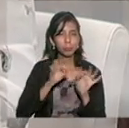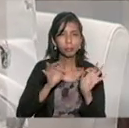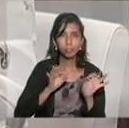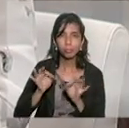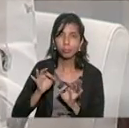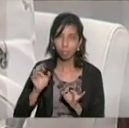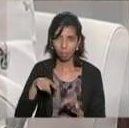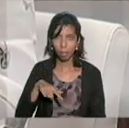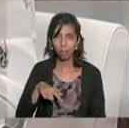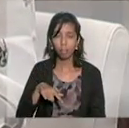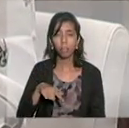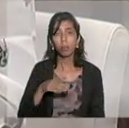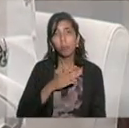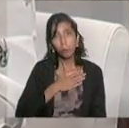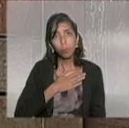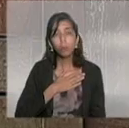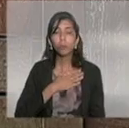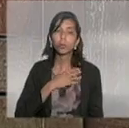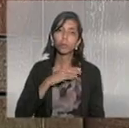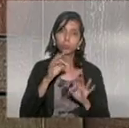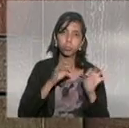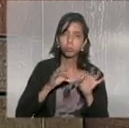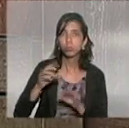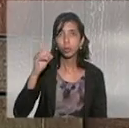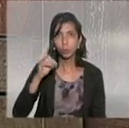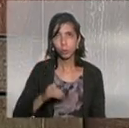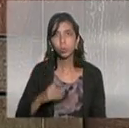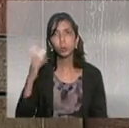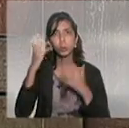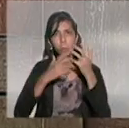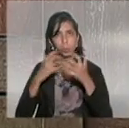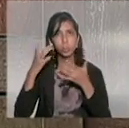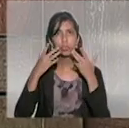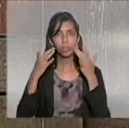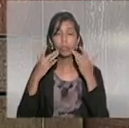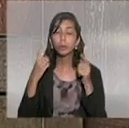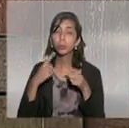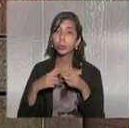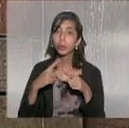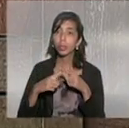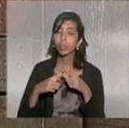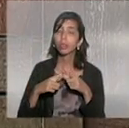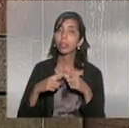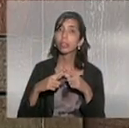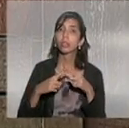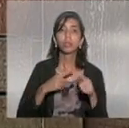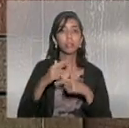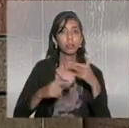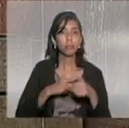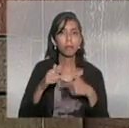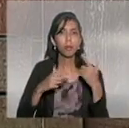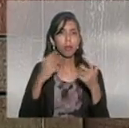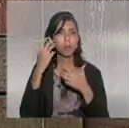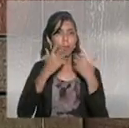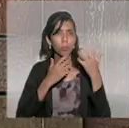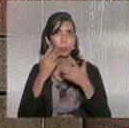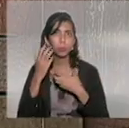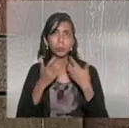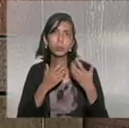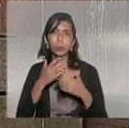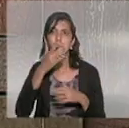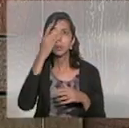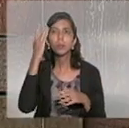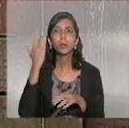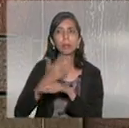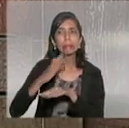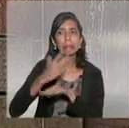gosta de produzir, de fazer? Eu gosto muito de produzir, dirigir musical, acho muito bacana, porque aí no musical você trabalha com músico, você trabalha